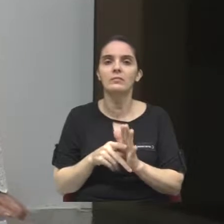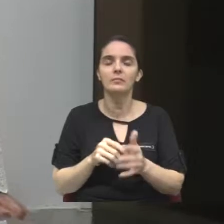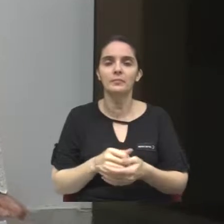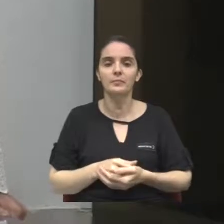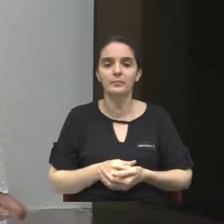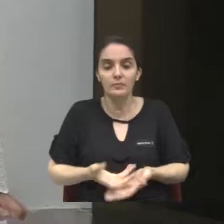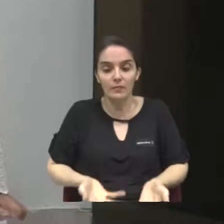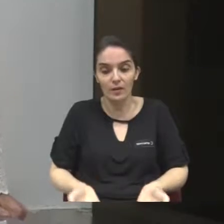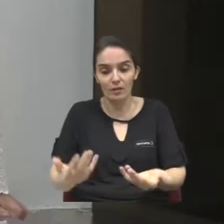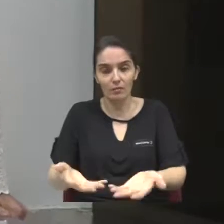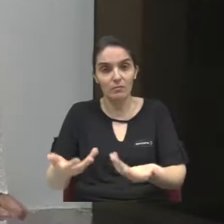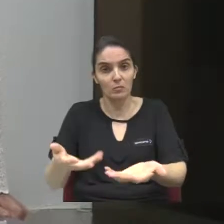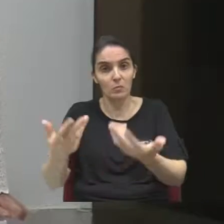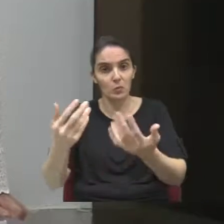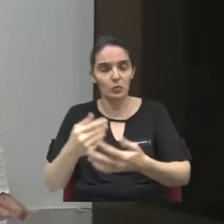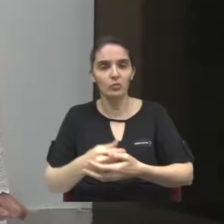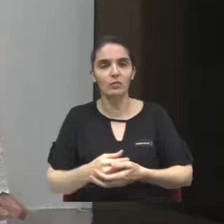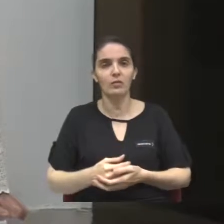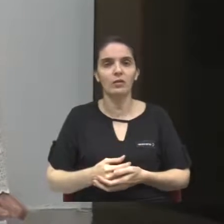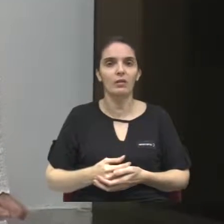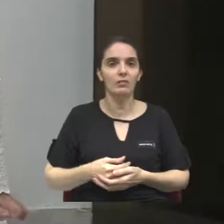ímpar à cultura.